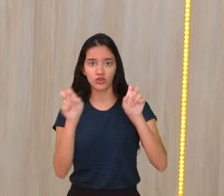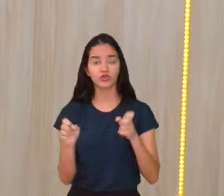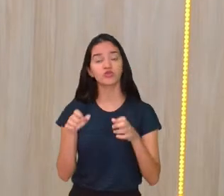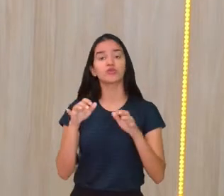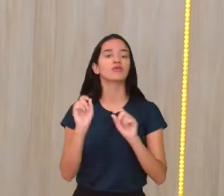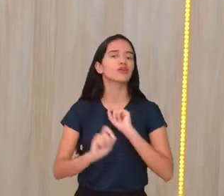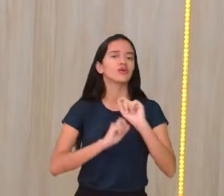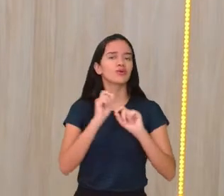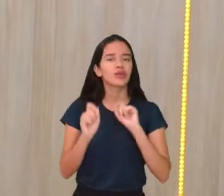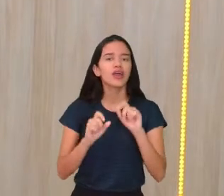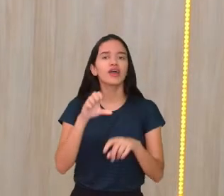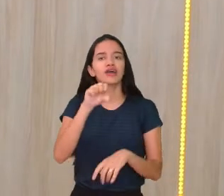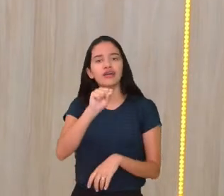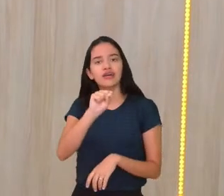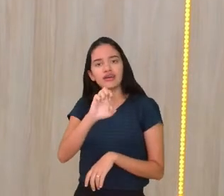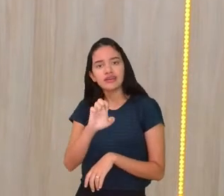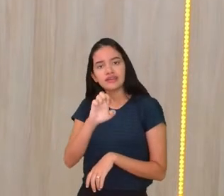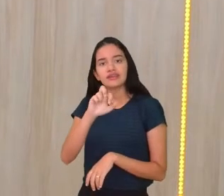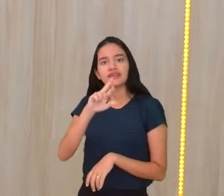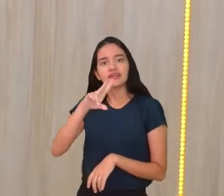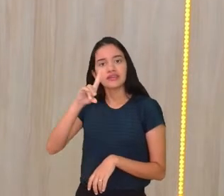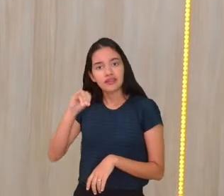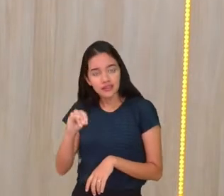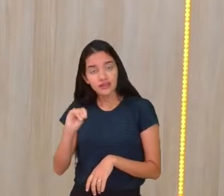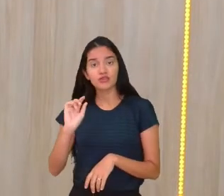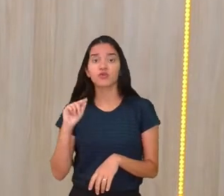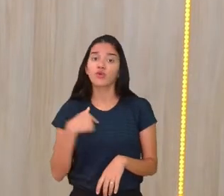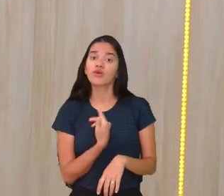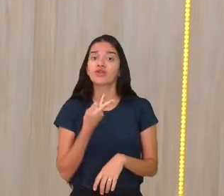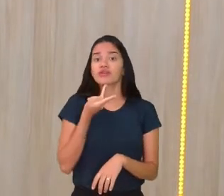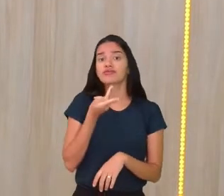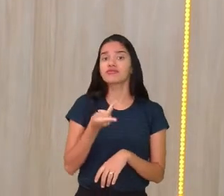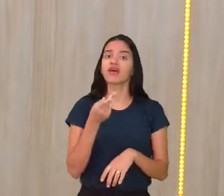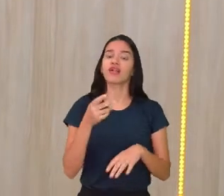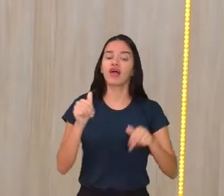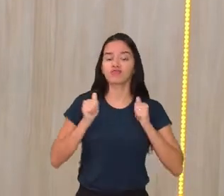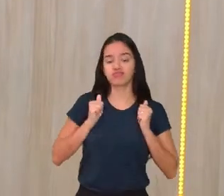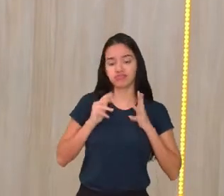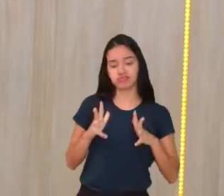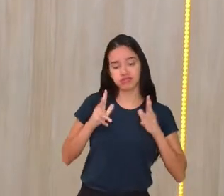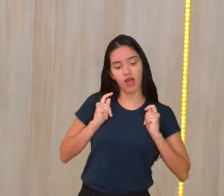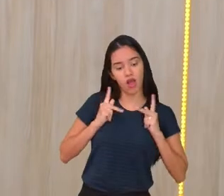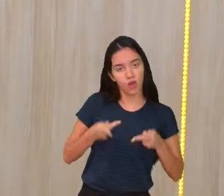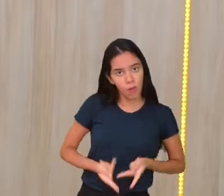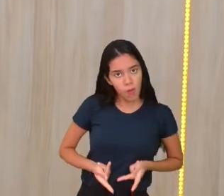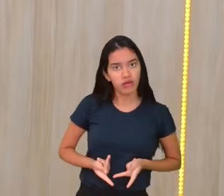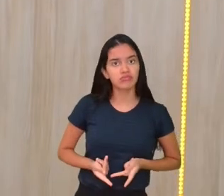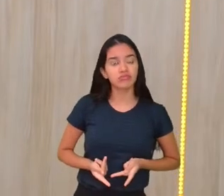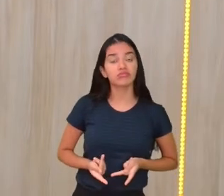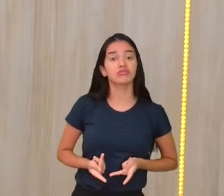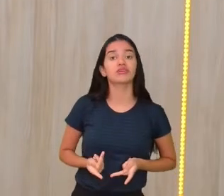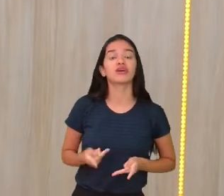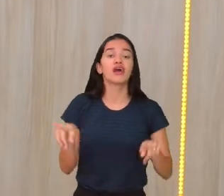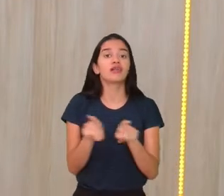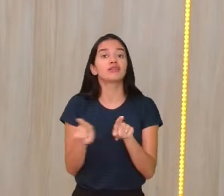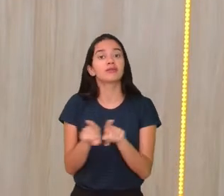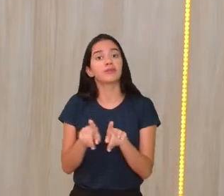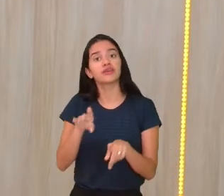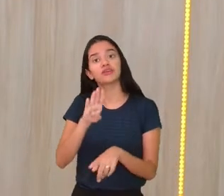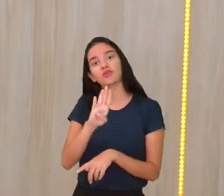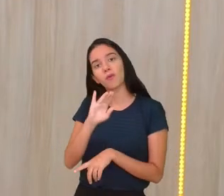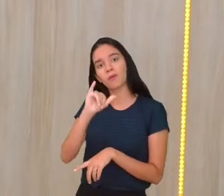Cerrado, as ações humanas, né? Aquilo que a gente chama de ações antrópicas no bioma